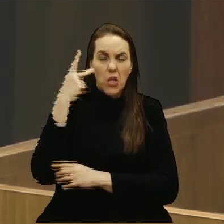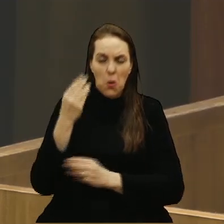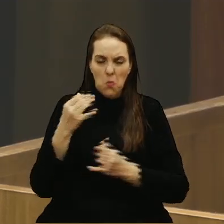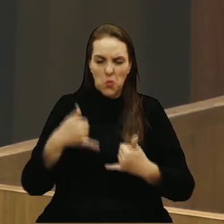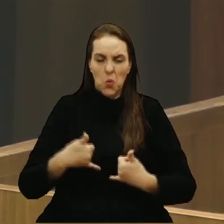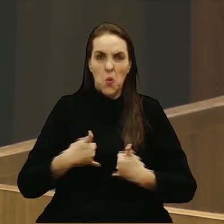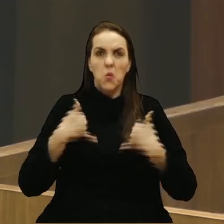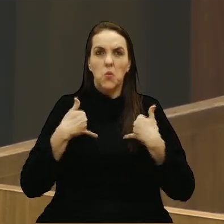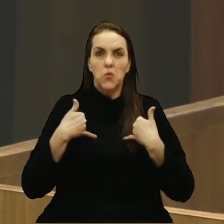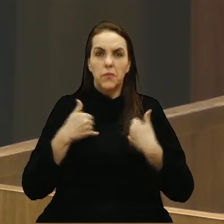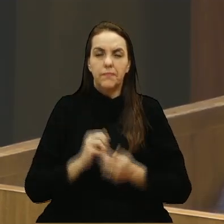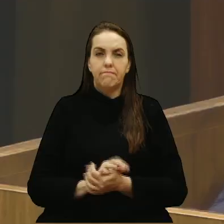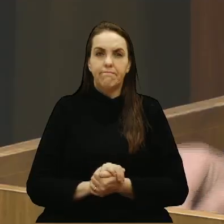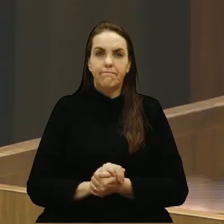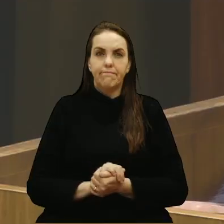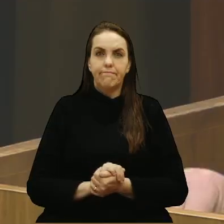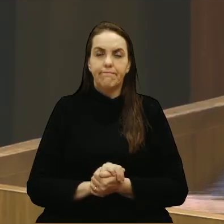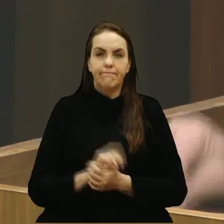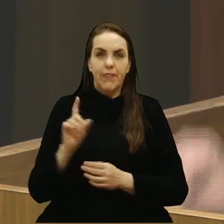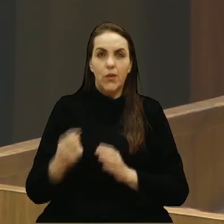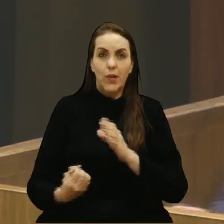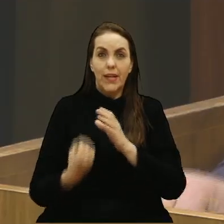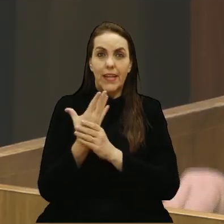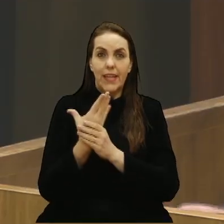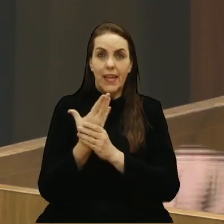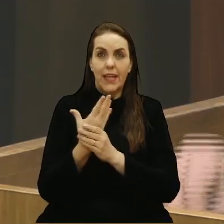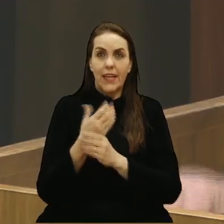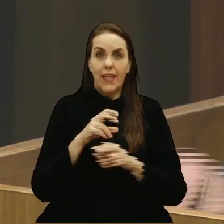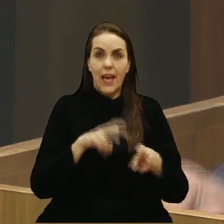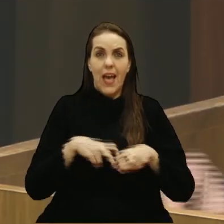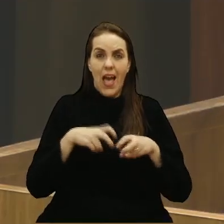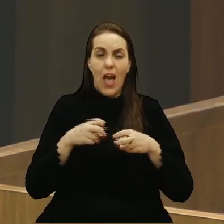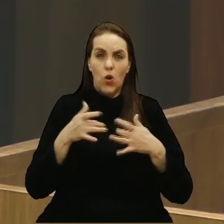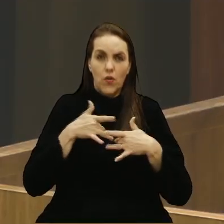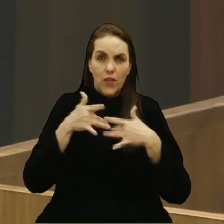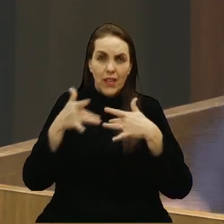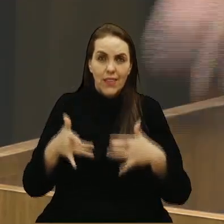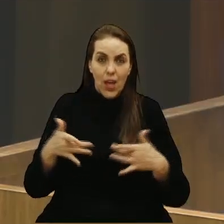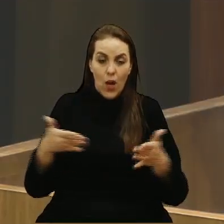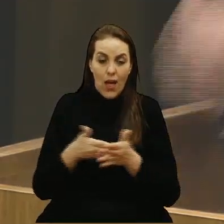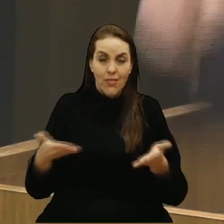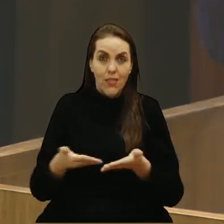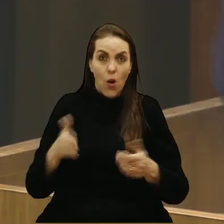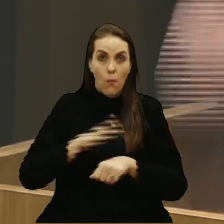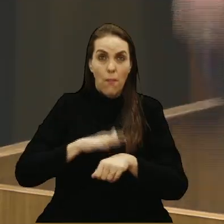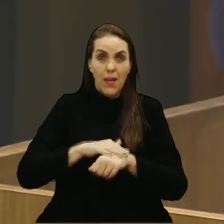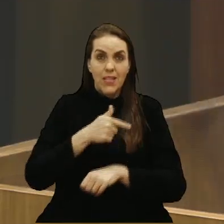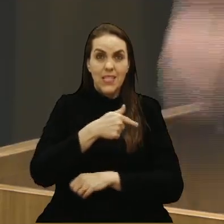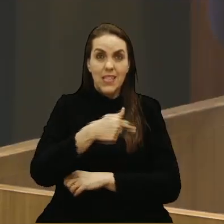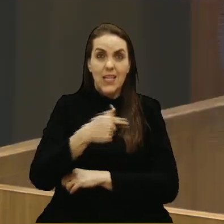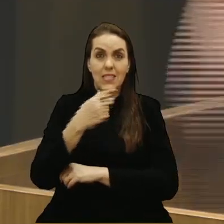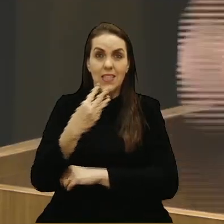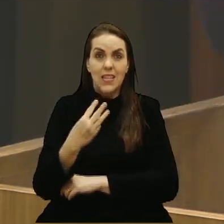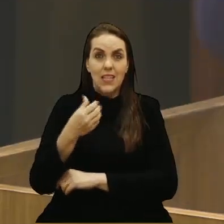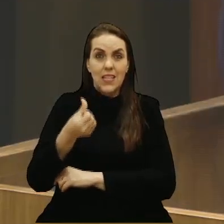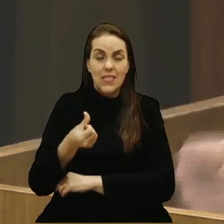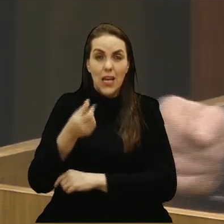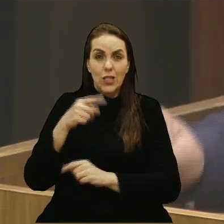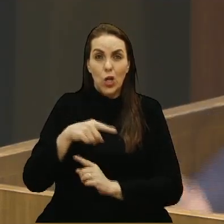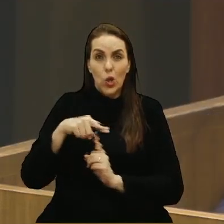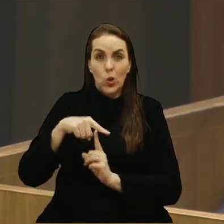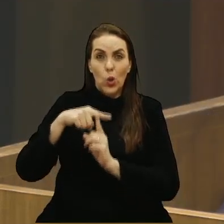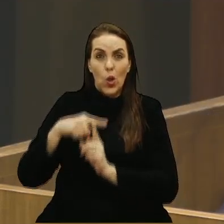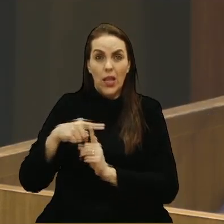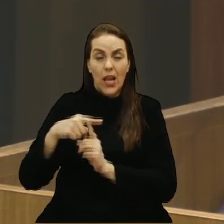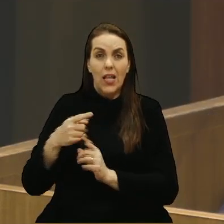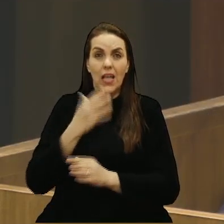orgulho de ser o criador do Agrofraterno, que distribuiu até o presente momento 736 toneladas de